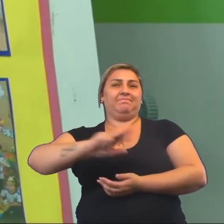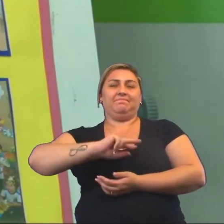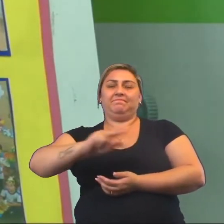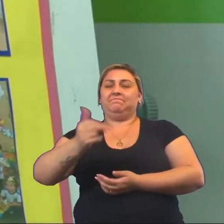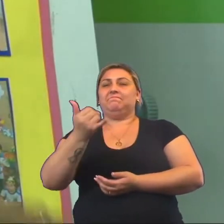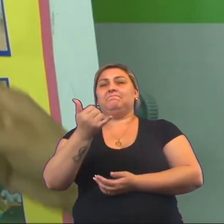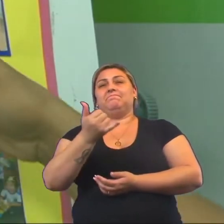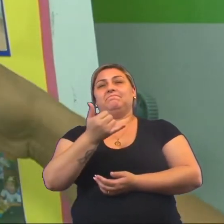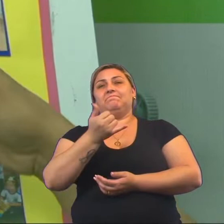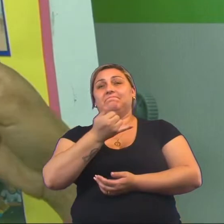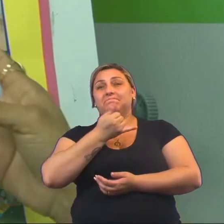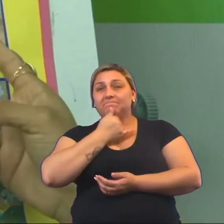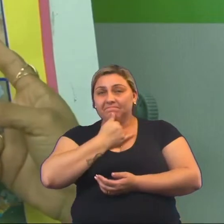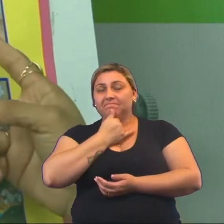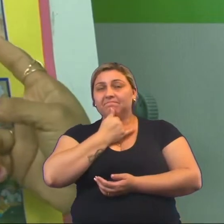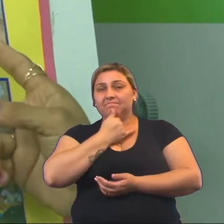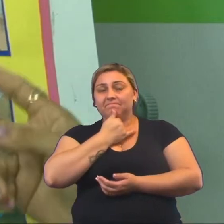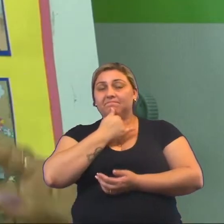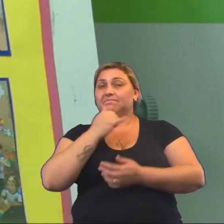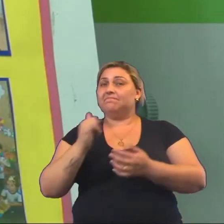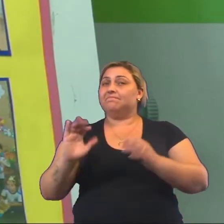Não, que pena. É o